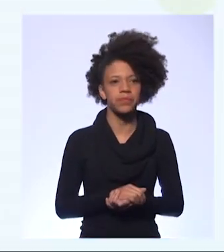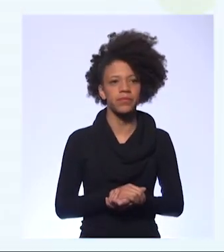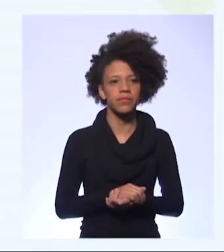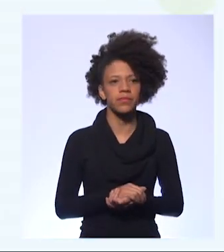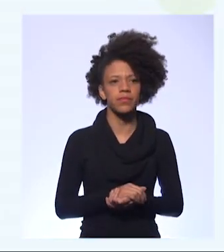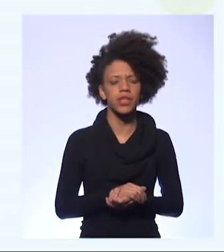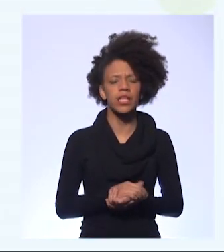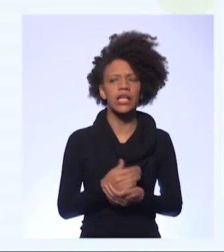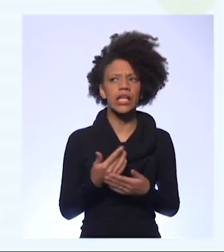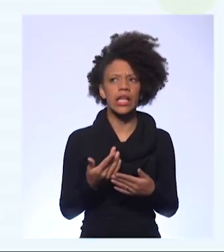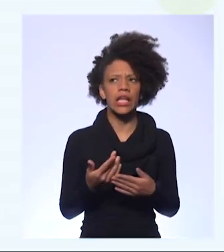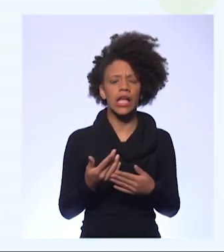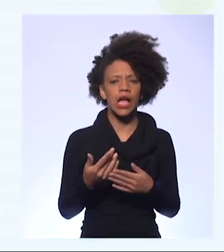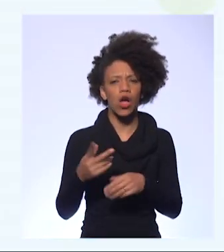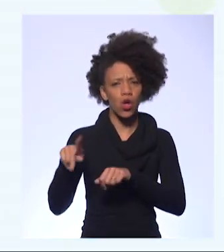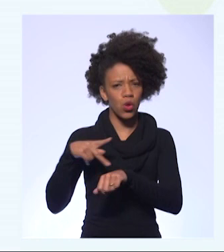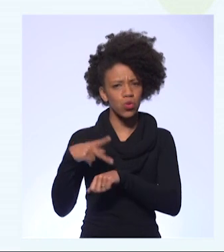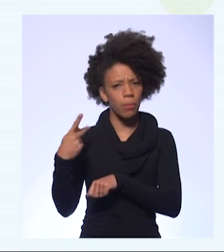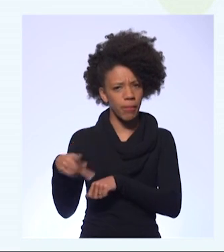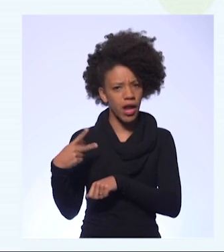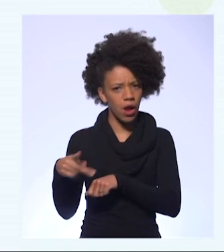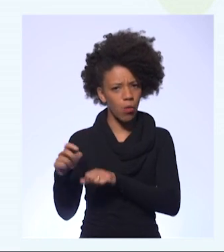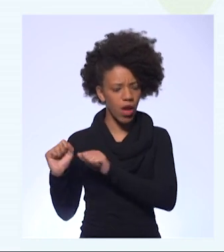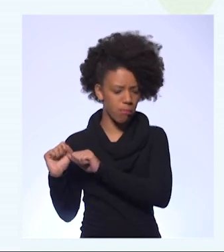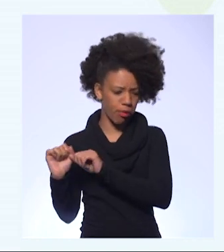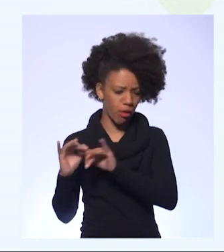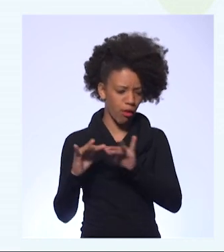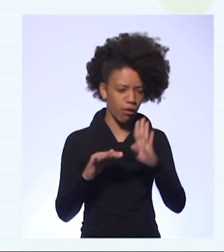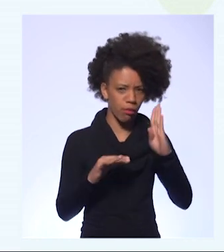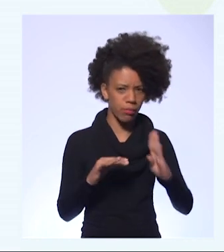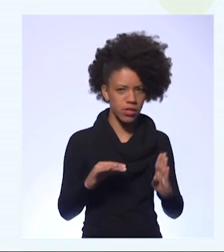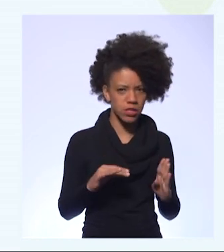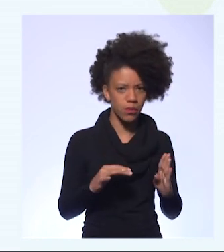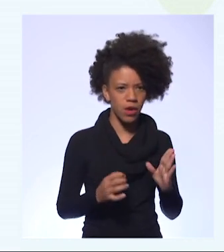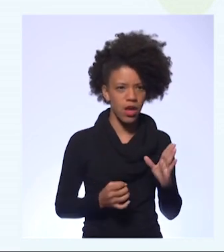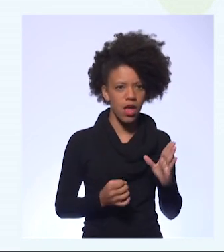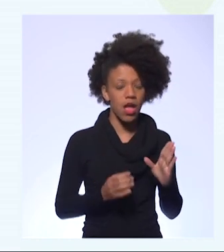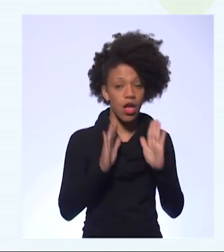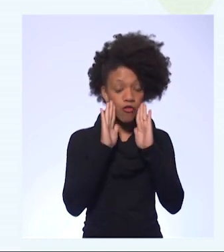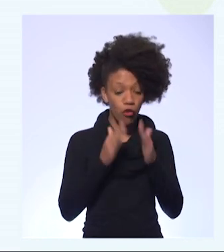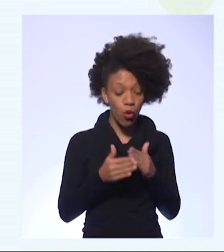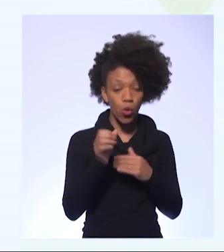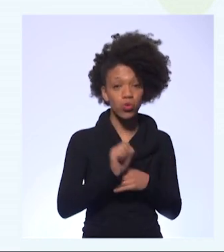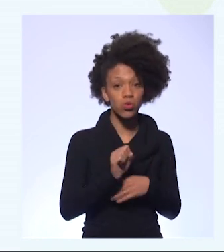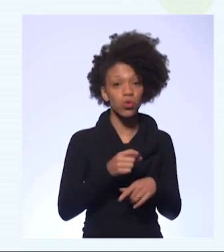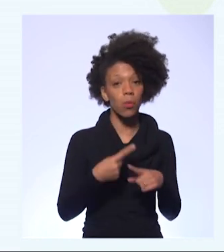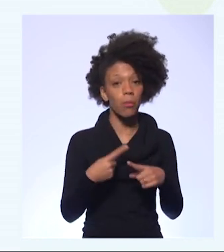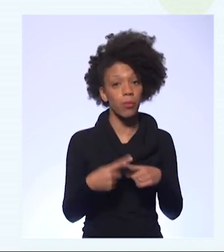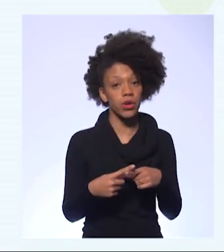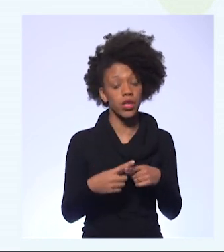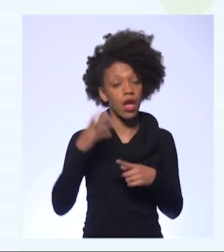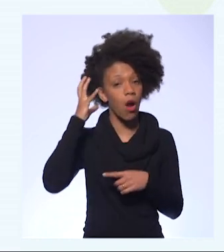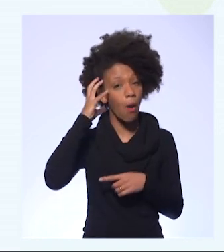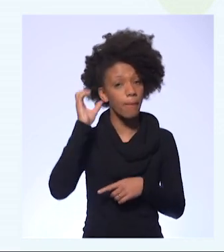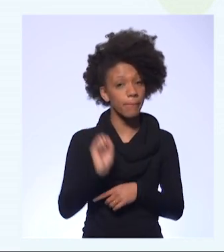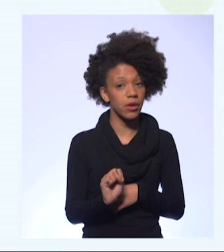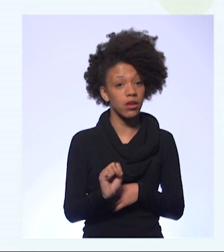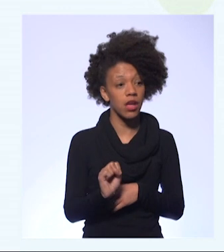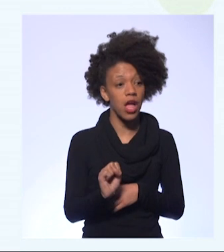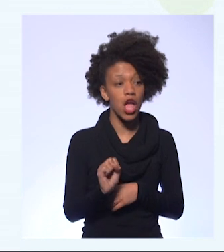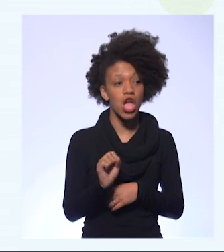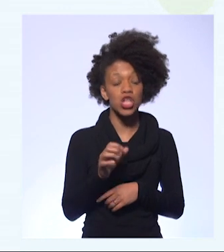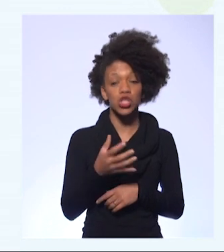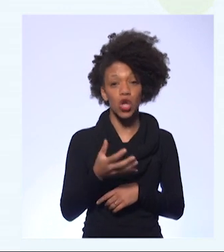depois do Araguaia tem invadido o Brasil ele queria focar no sul porque o Mato Grosso era apenas uma